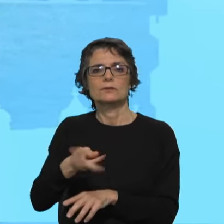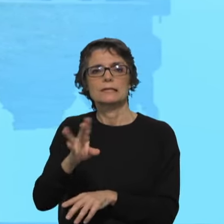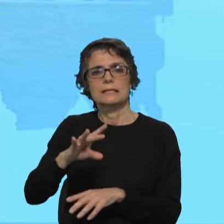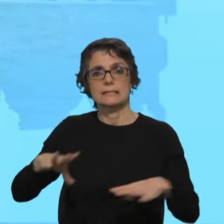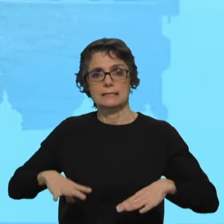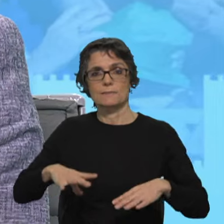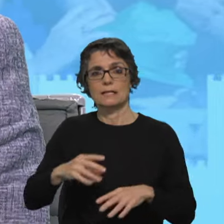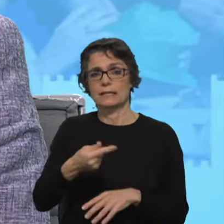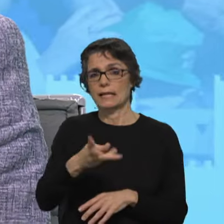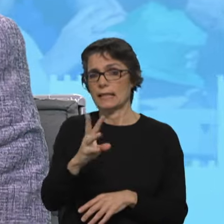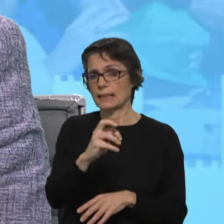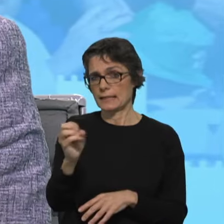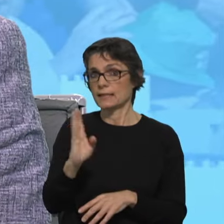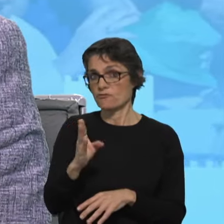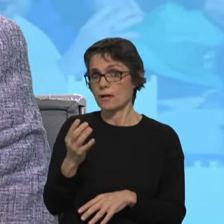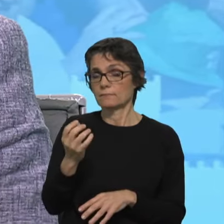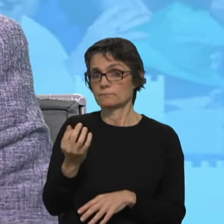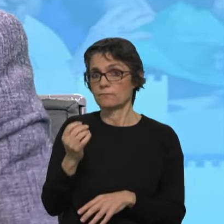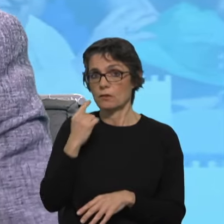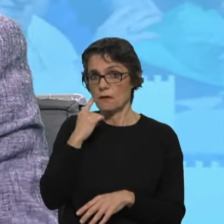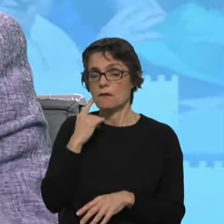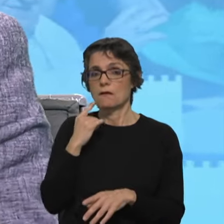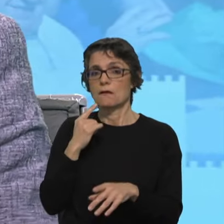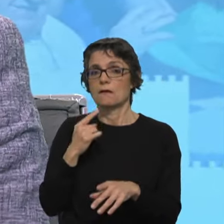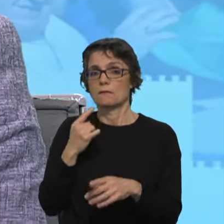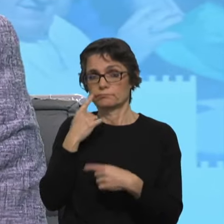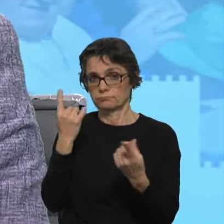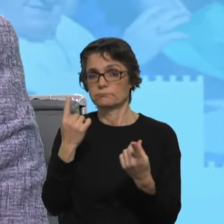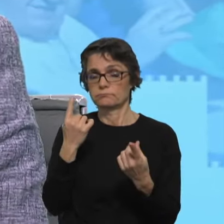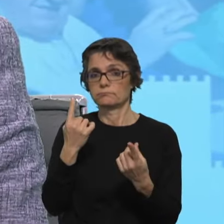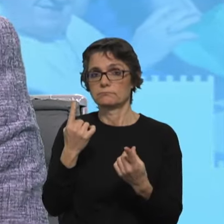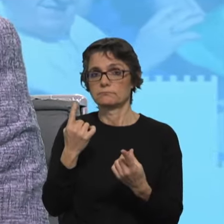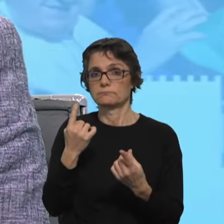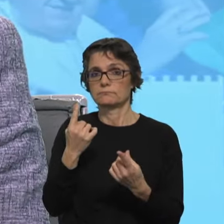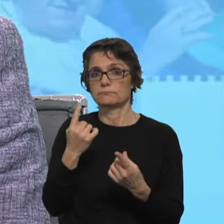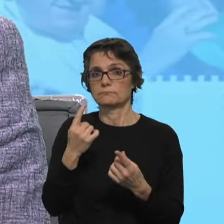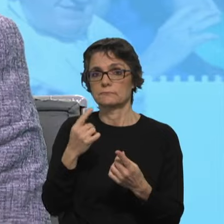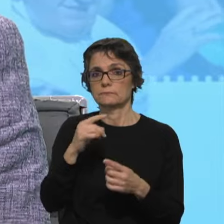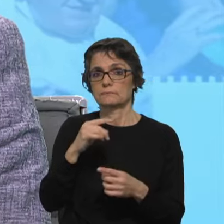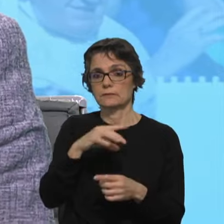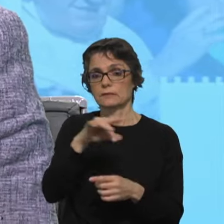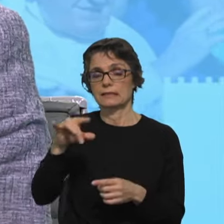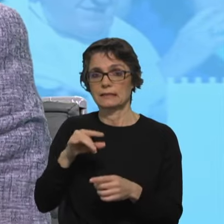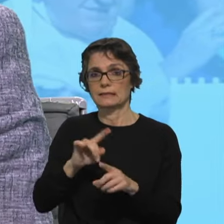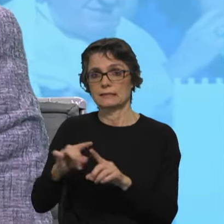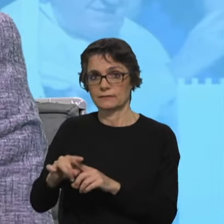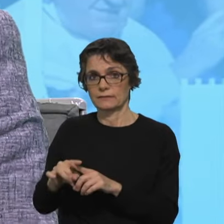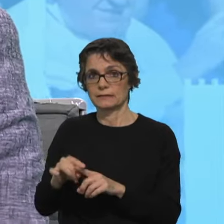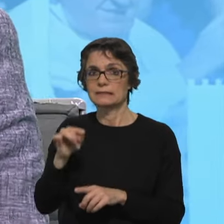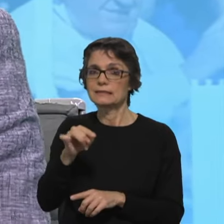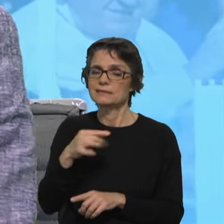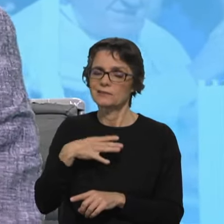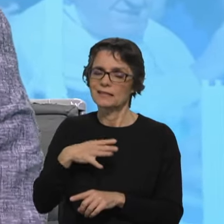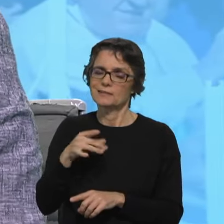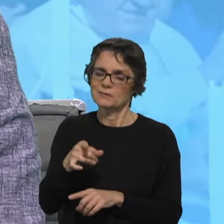já representada em diversas localidades. E, portanto, é essa a verdadeira